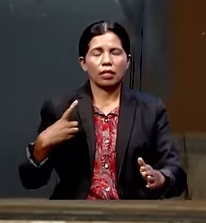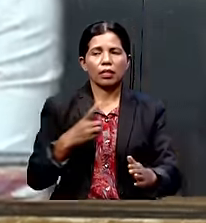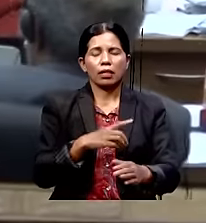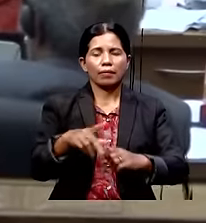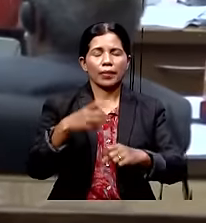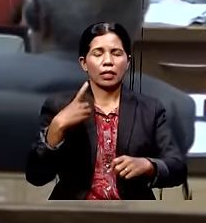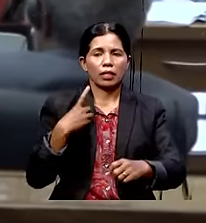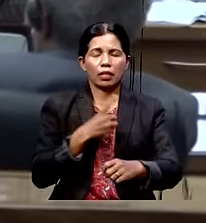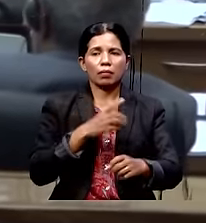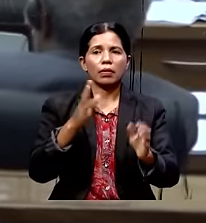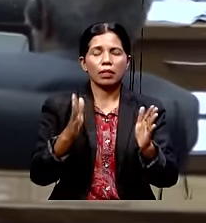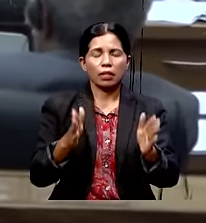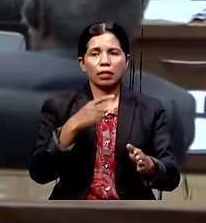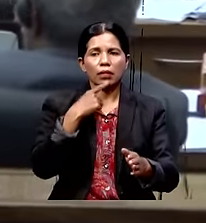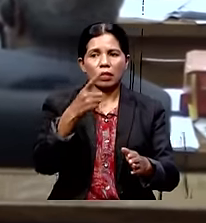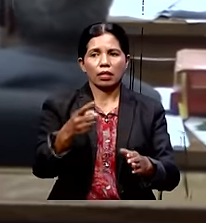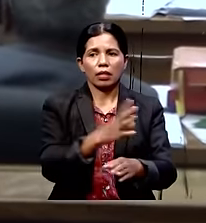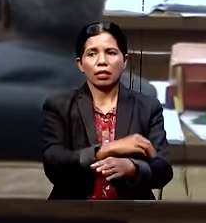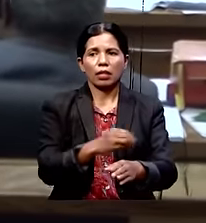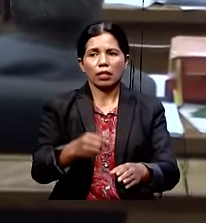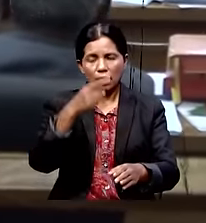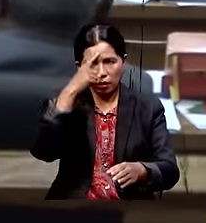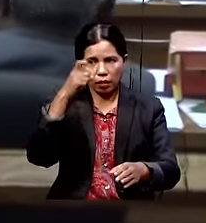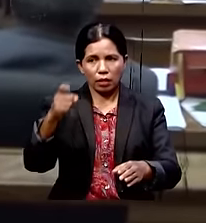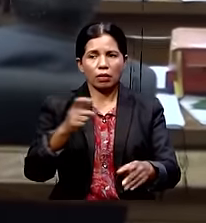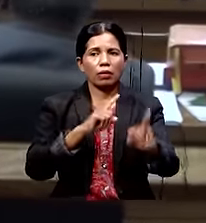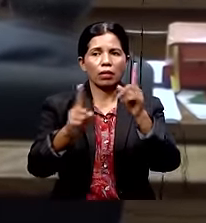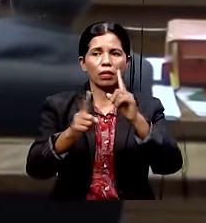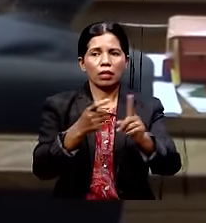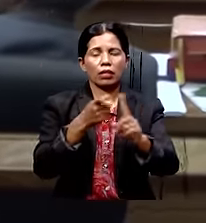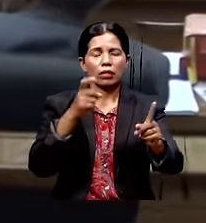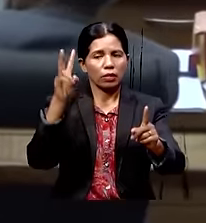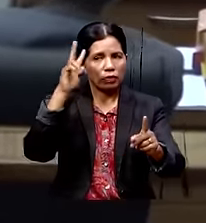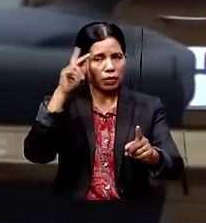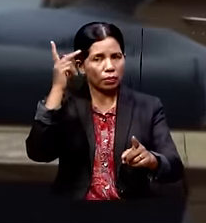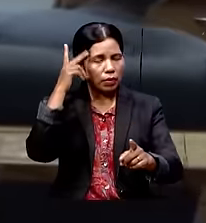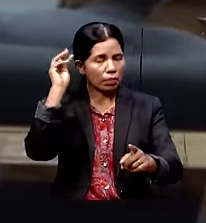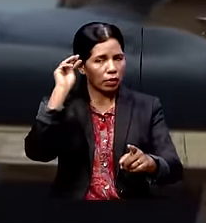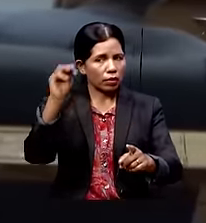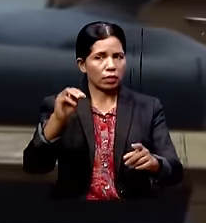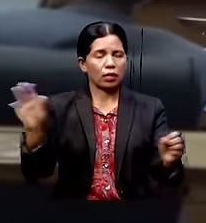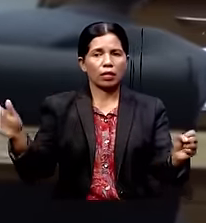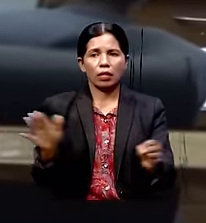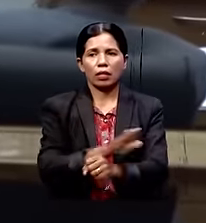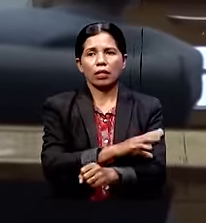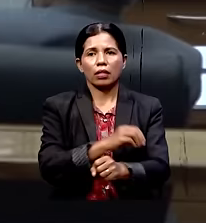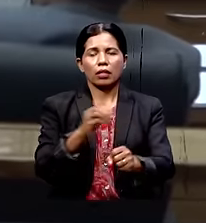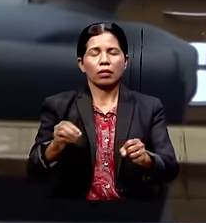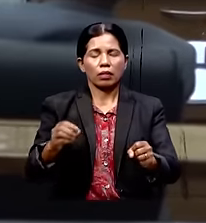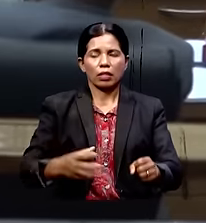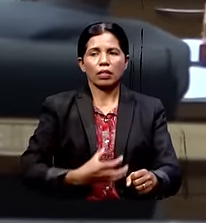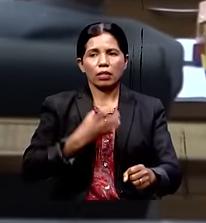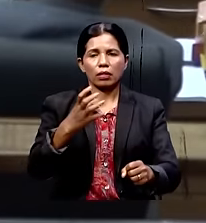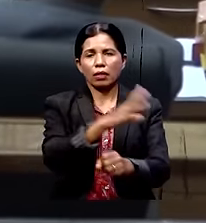rima Alcatiri clarifica situação que acontece, também explicação ruse vice-primeiro-ministro Nian na conu retórica,